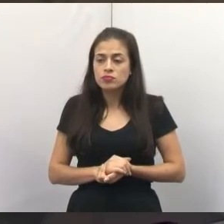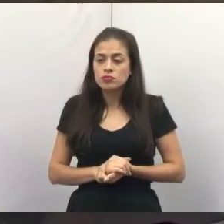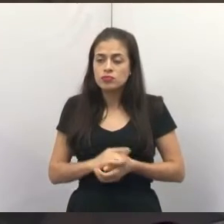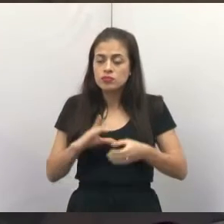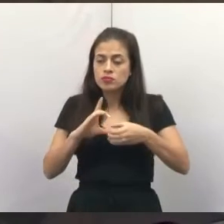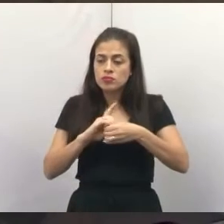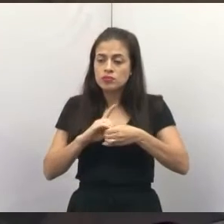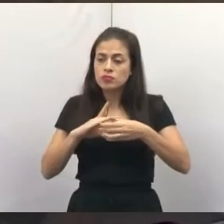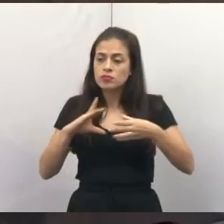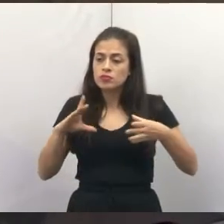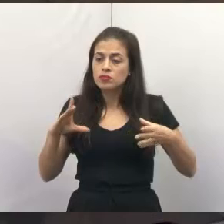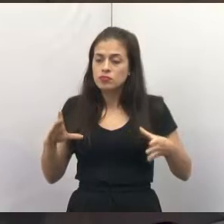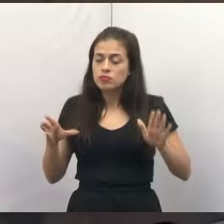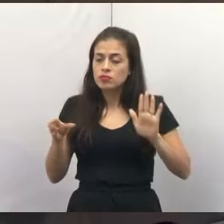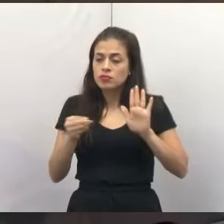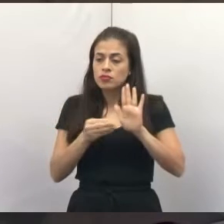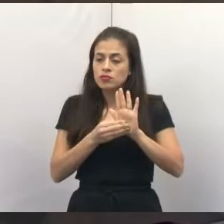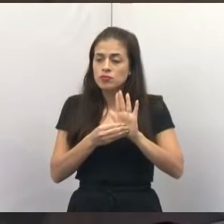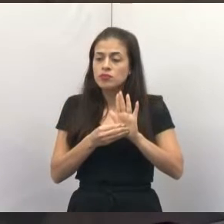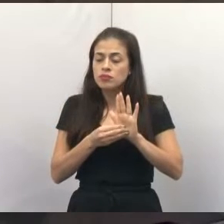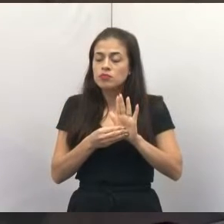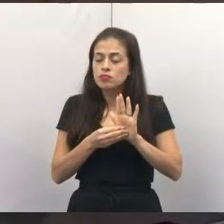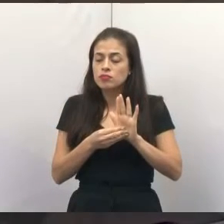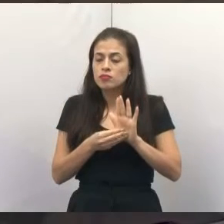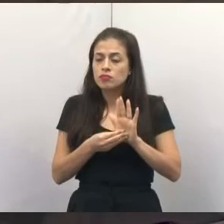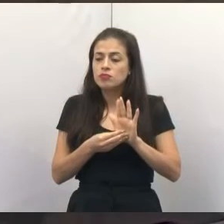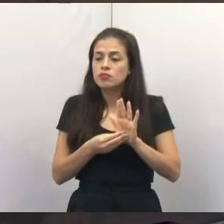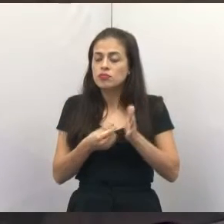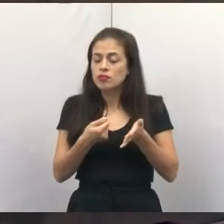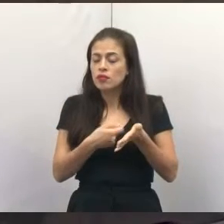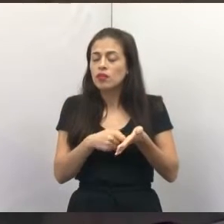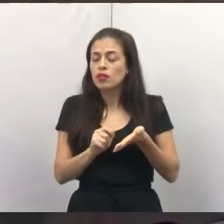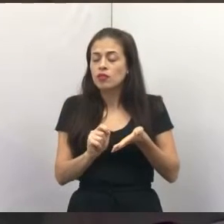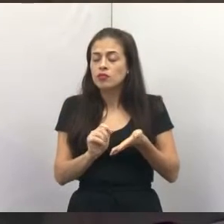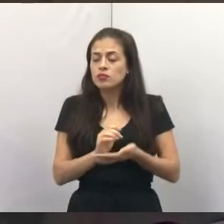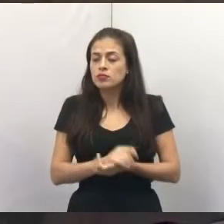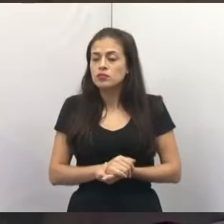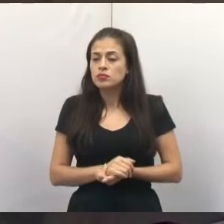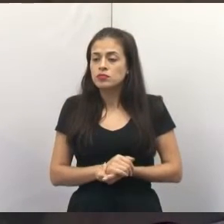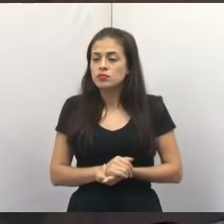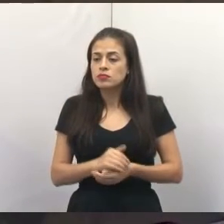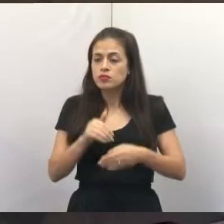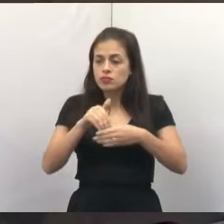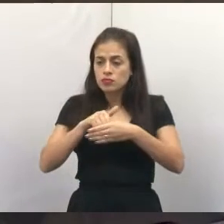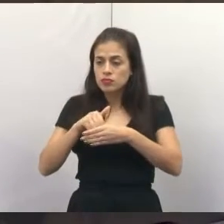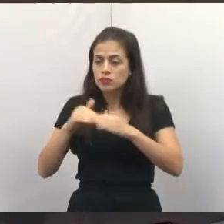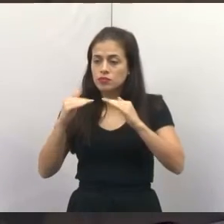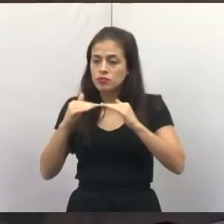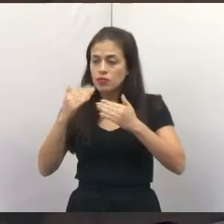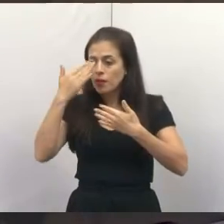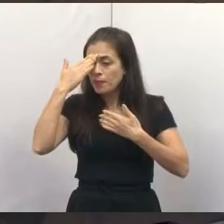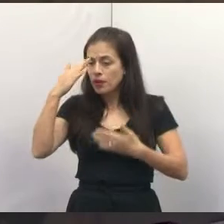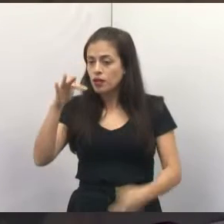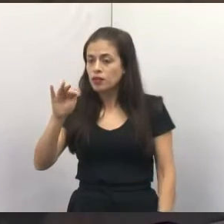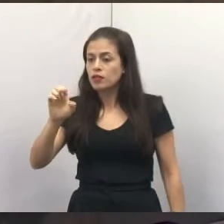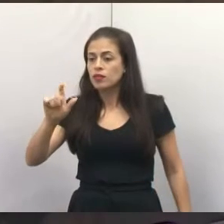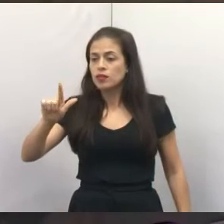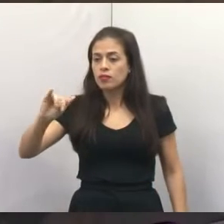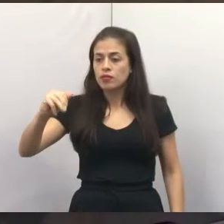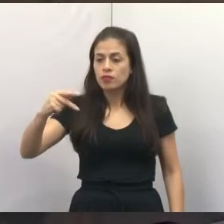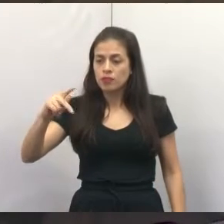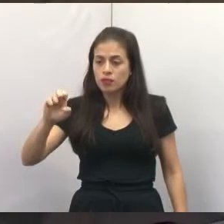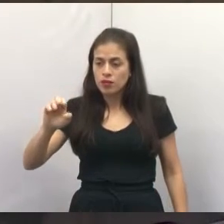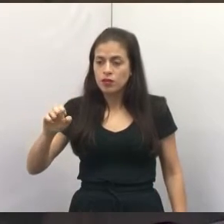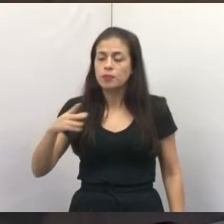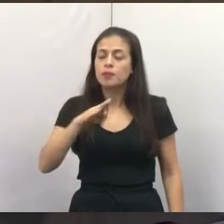democrática, a emenda seja validada. Então, o meu voto é favorável. Obrigado, Felipe, obrigado, Bácaro, obrigado,